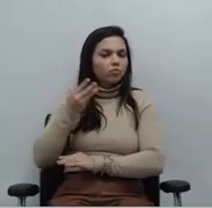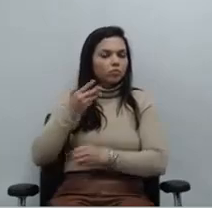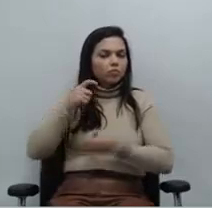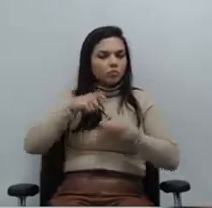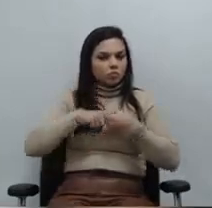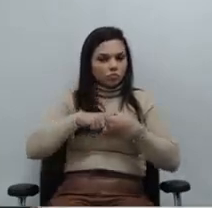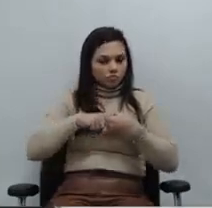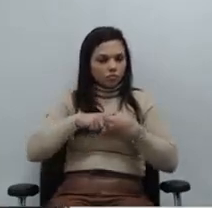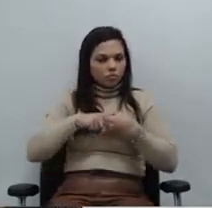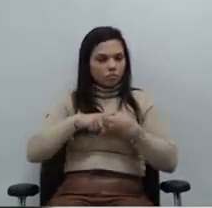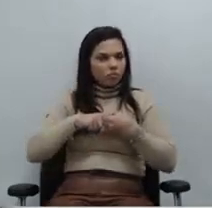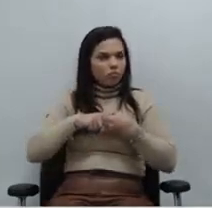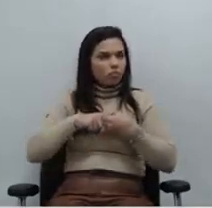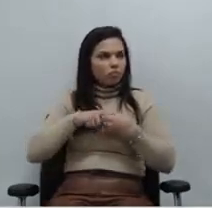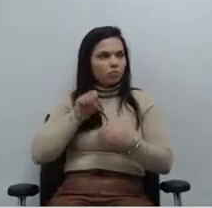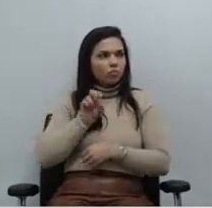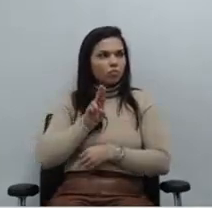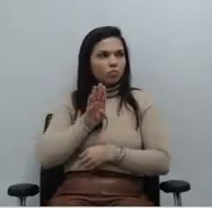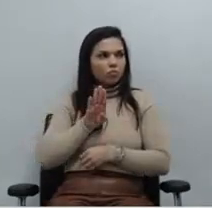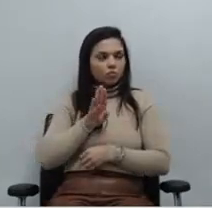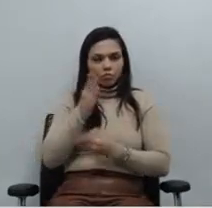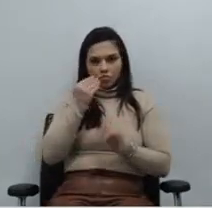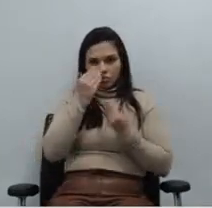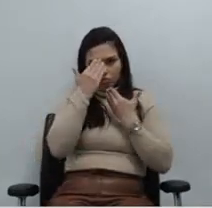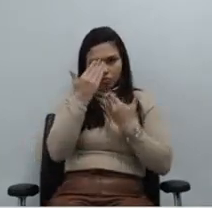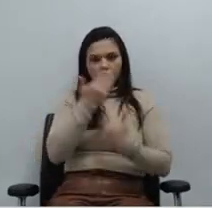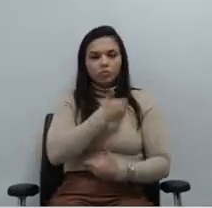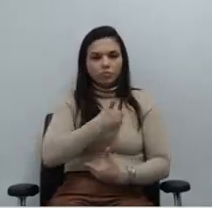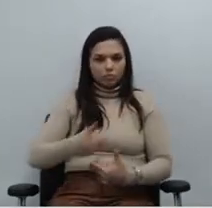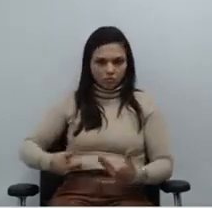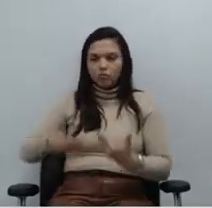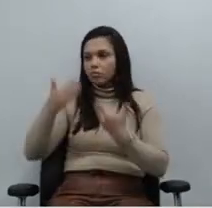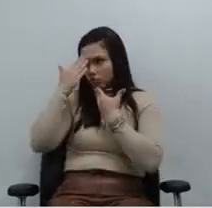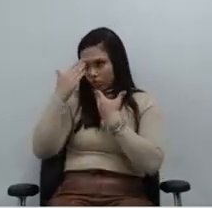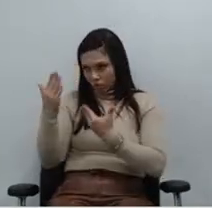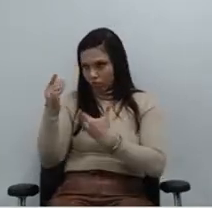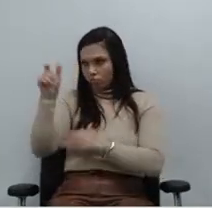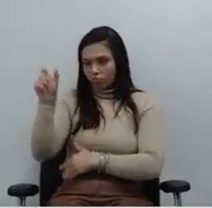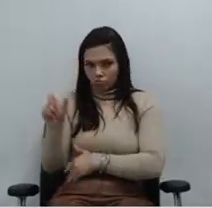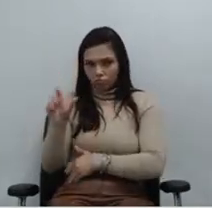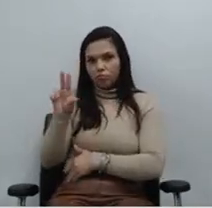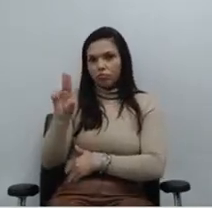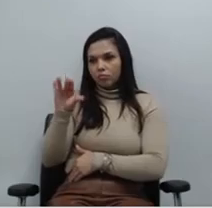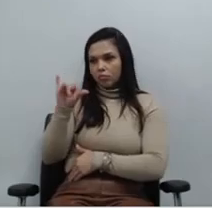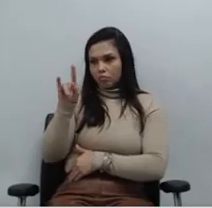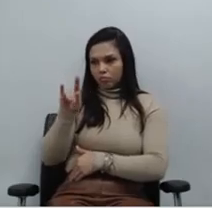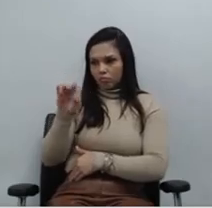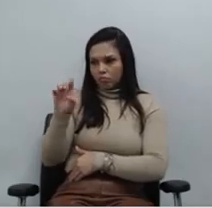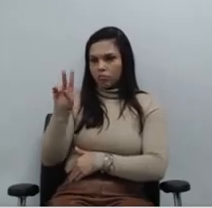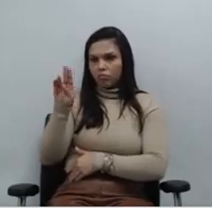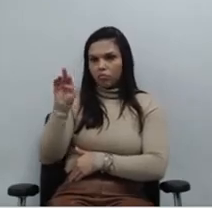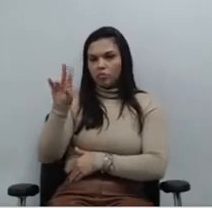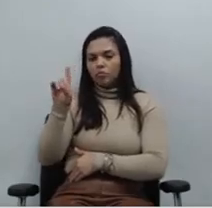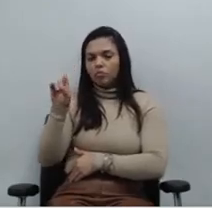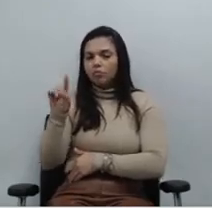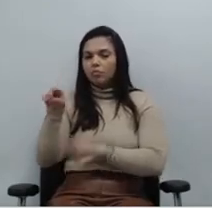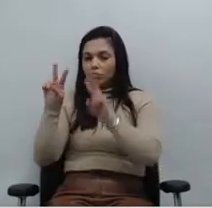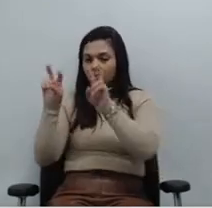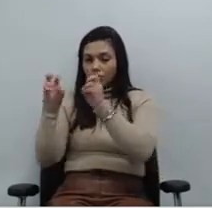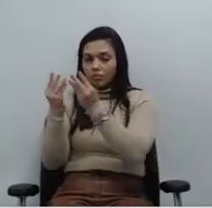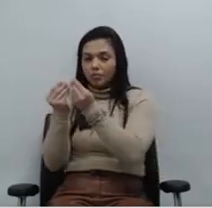público geral, com a palavra. Obrigado, presidente. Agradecer aqui ao conselheiro Luiz Eduardo também, para a gente, essa questão bastante sensível, e